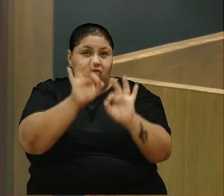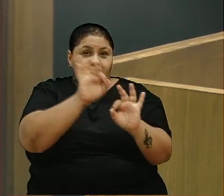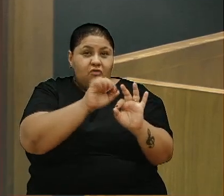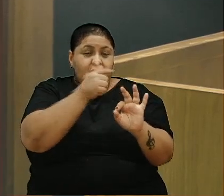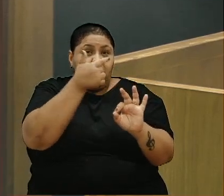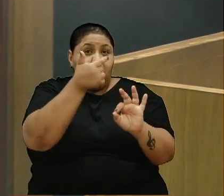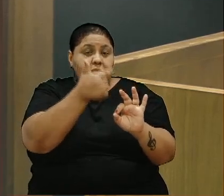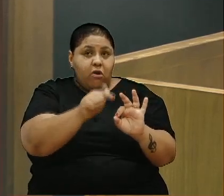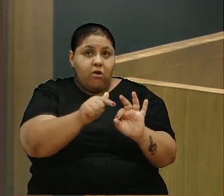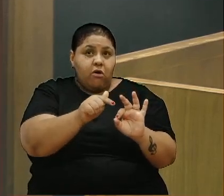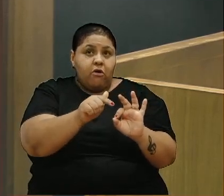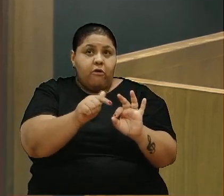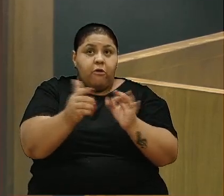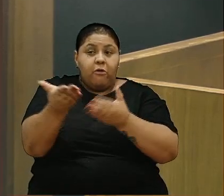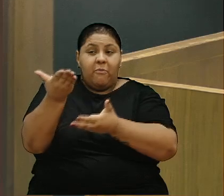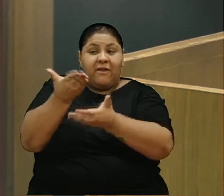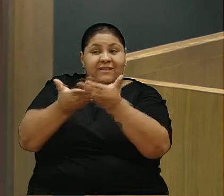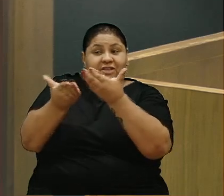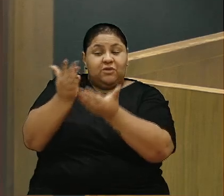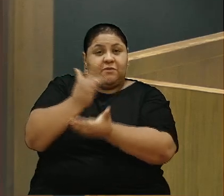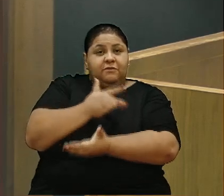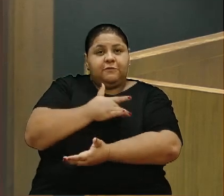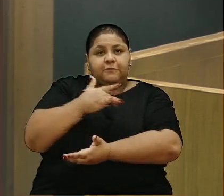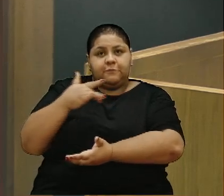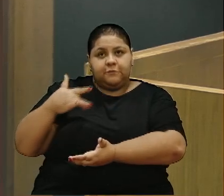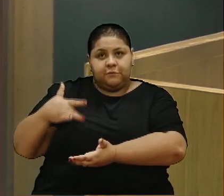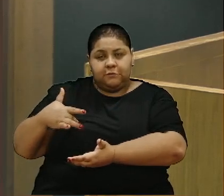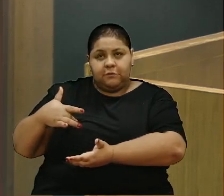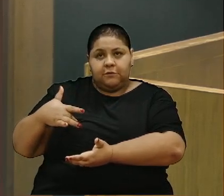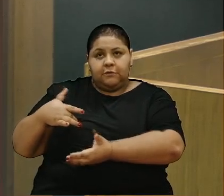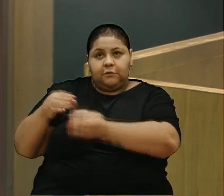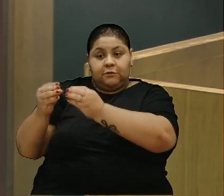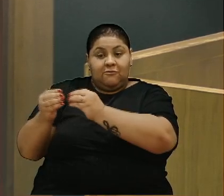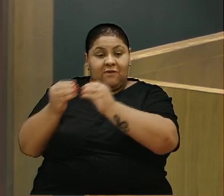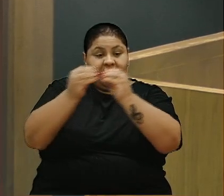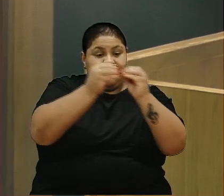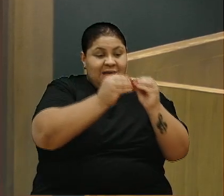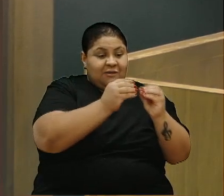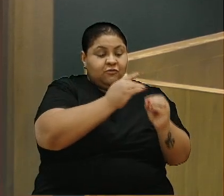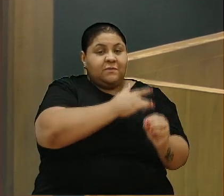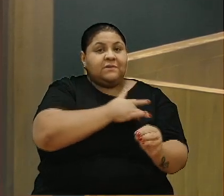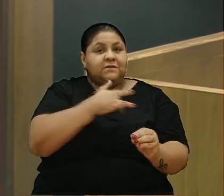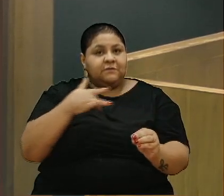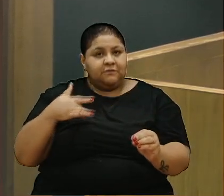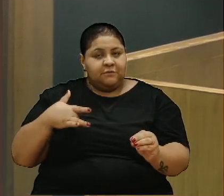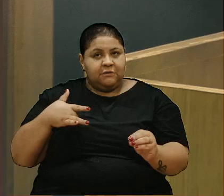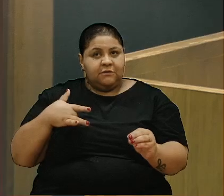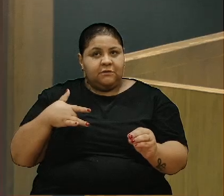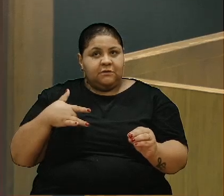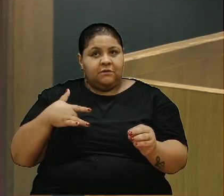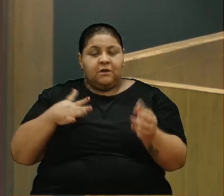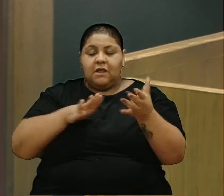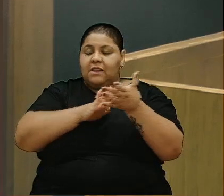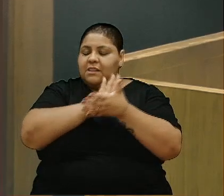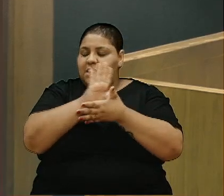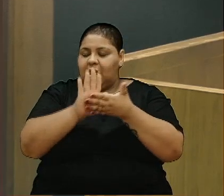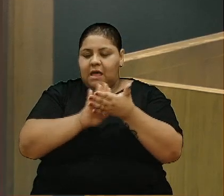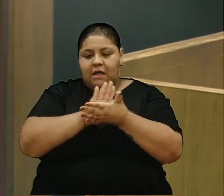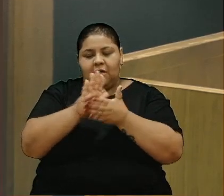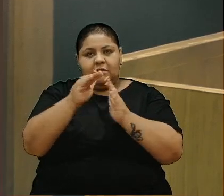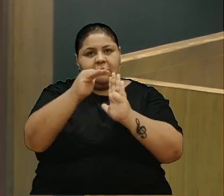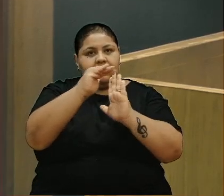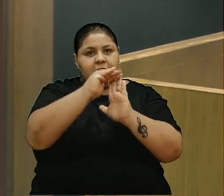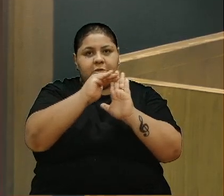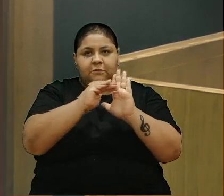o atendimento da saúde serão encaminhados para a saúde. Nenhum programa vai